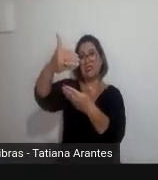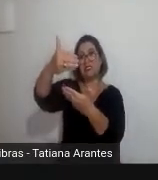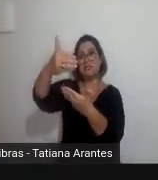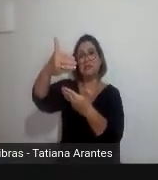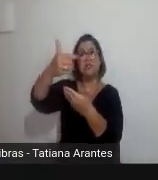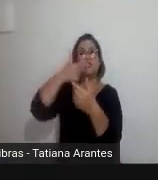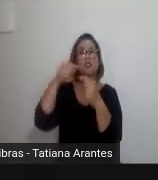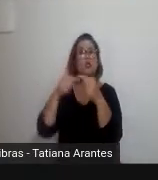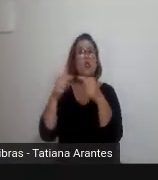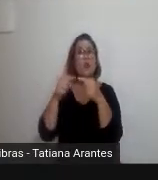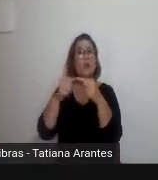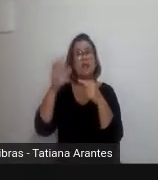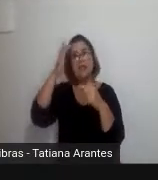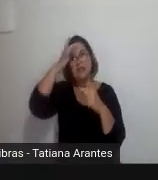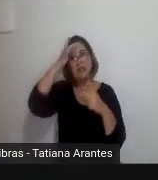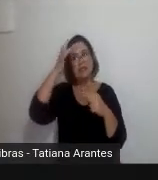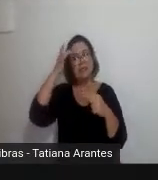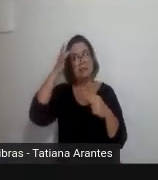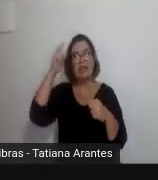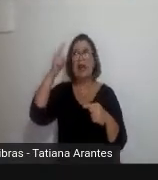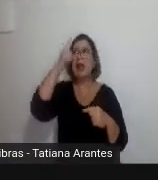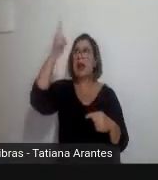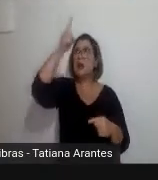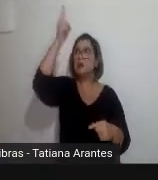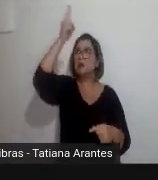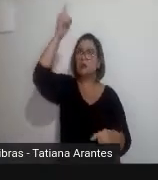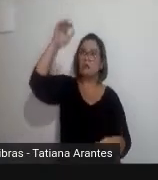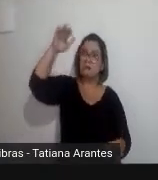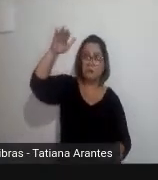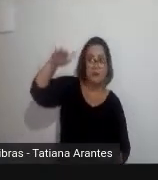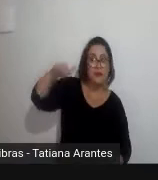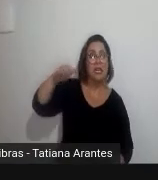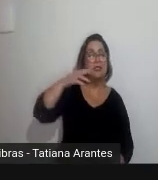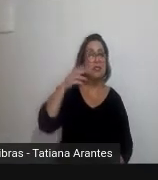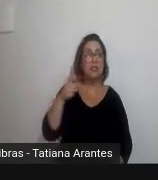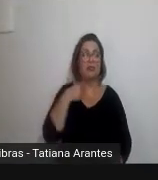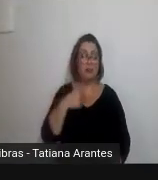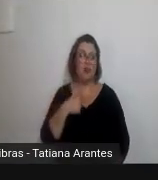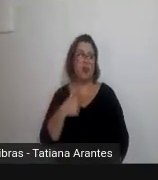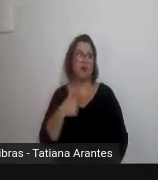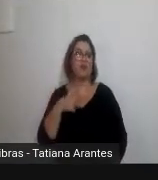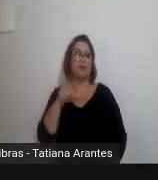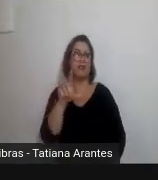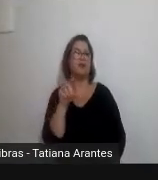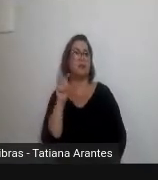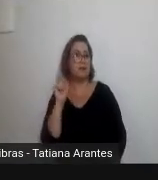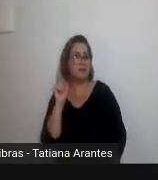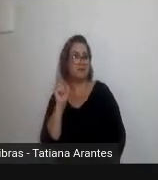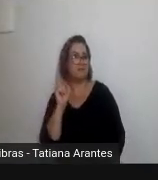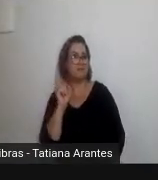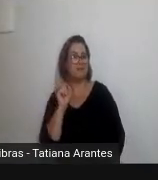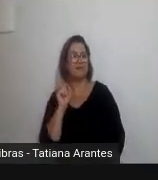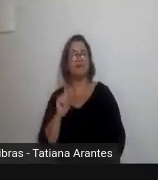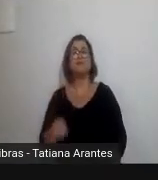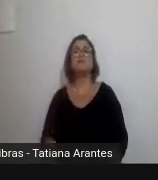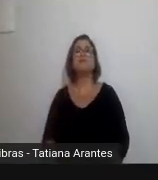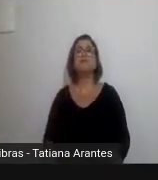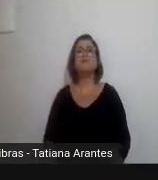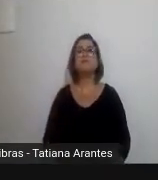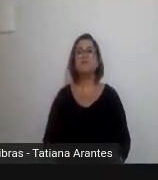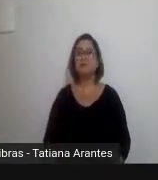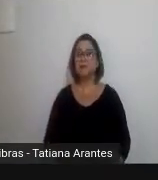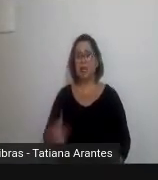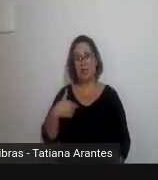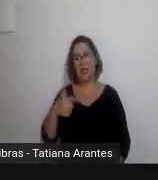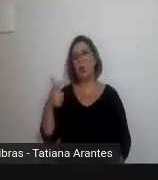ele resolveu aqui, por exemplo, no meu caso, eu fiz opção por ele, né? Nós temos eu tenho um outro modelo